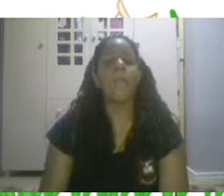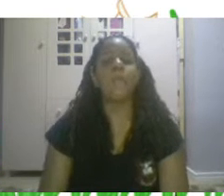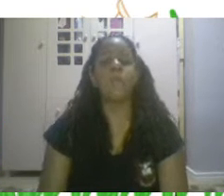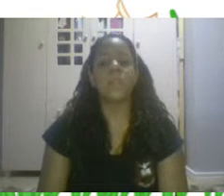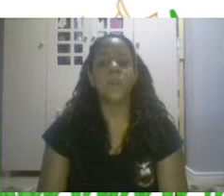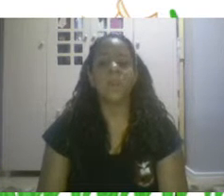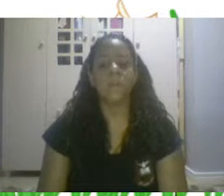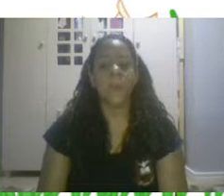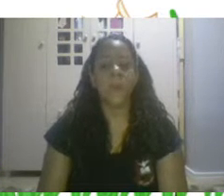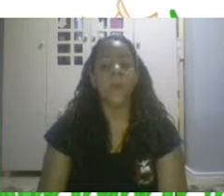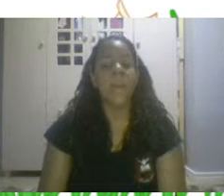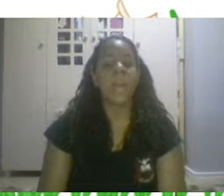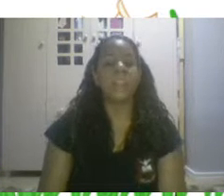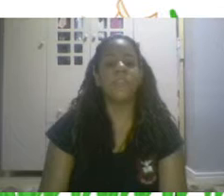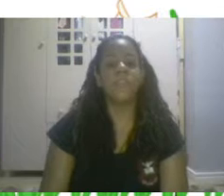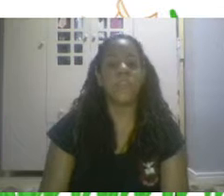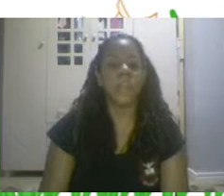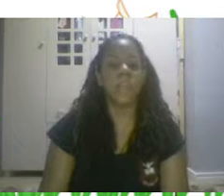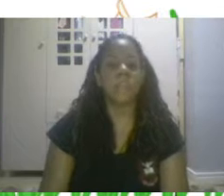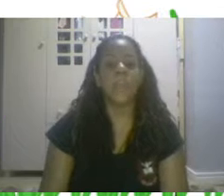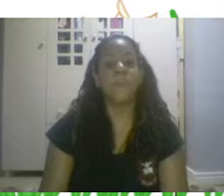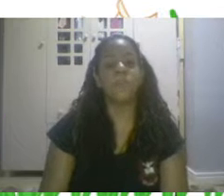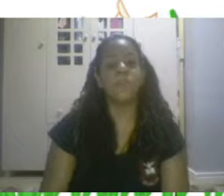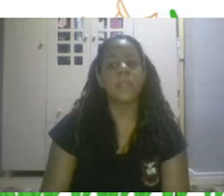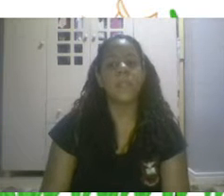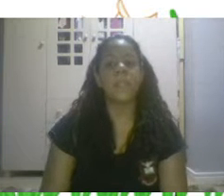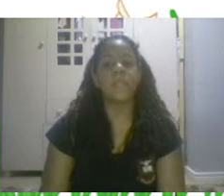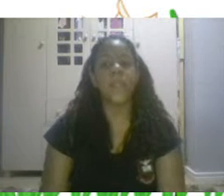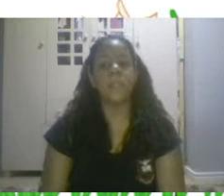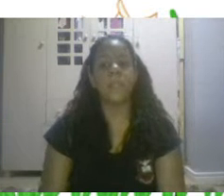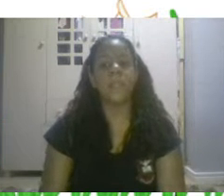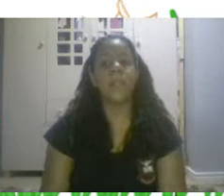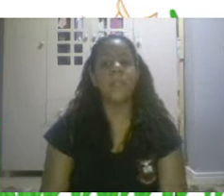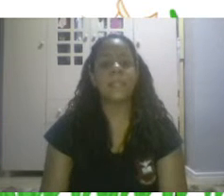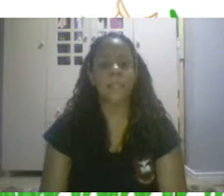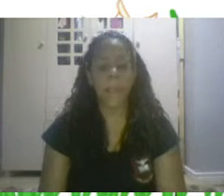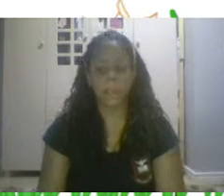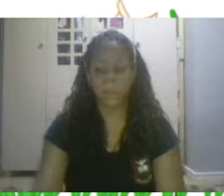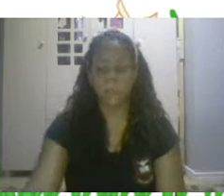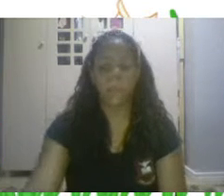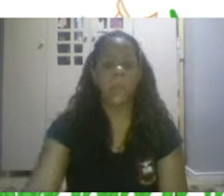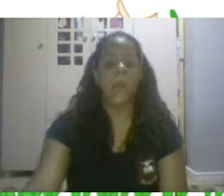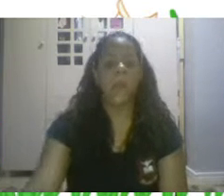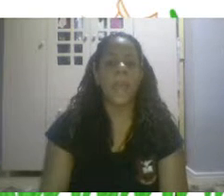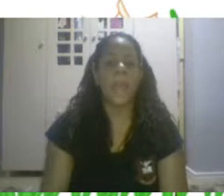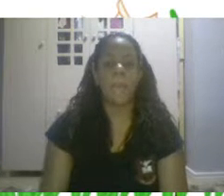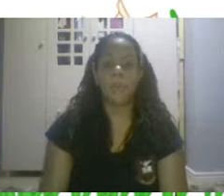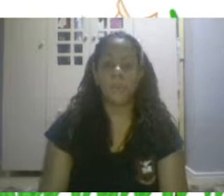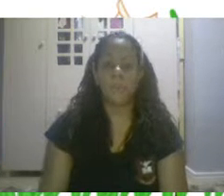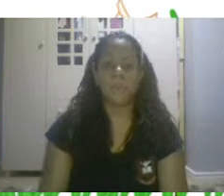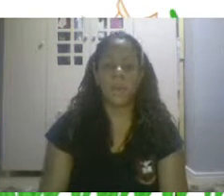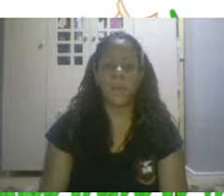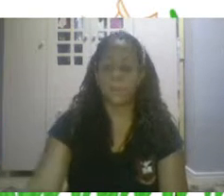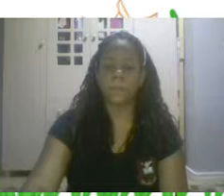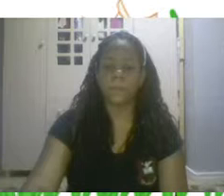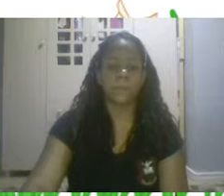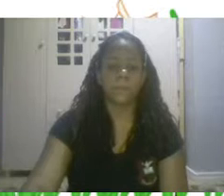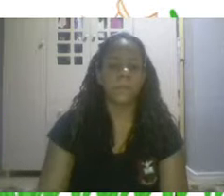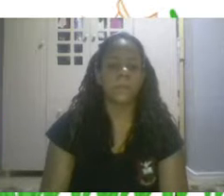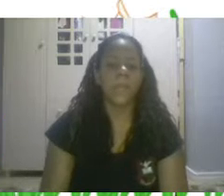A reprodução animal é diferente. Reprodução é diferente de sexo.